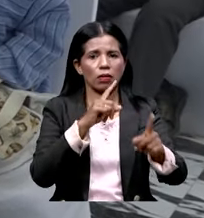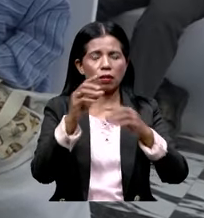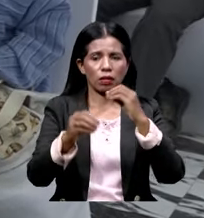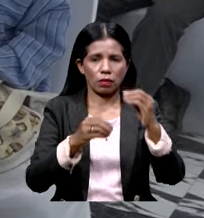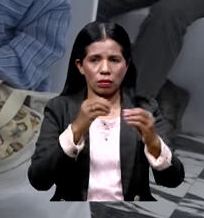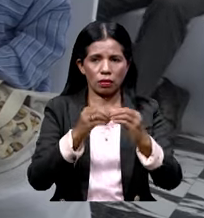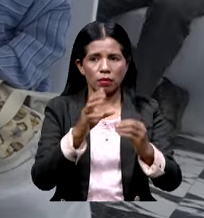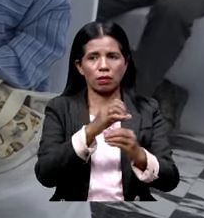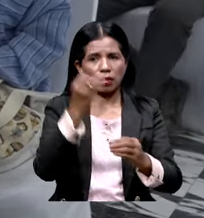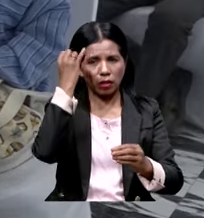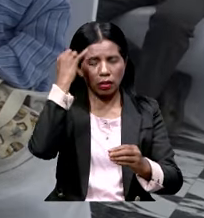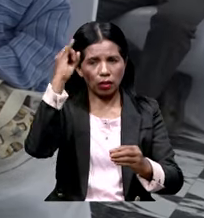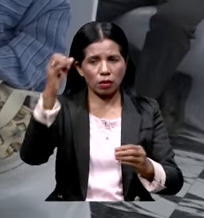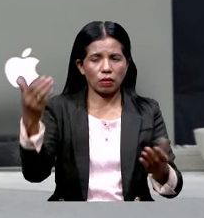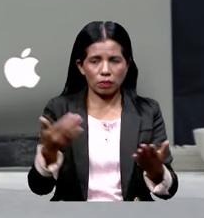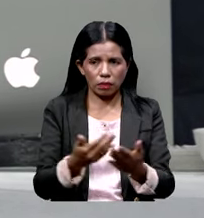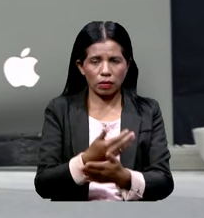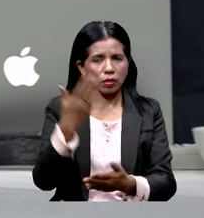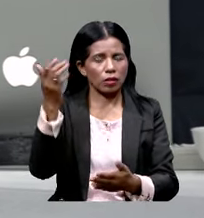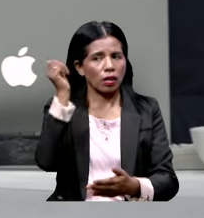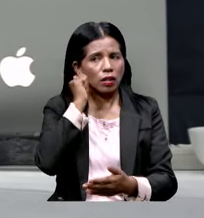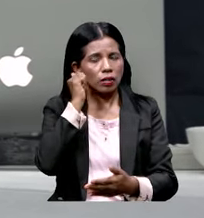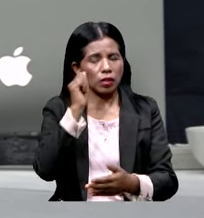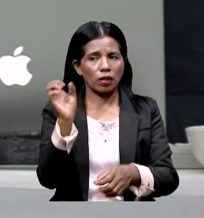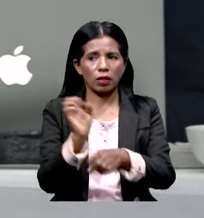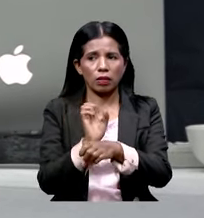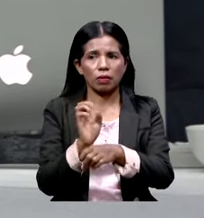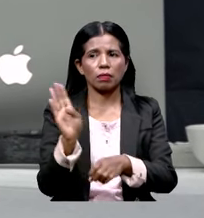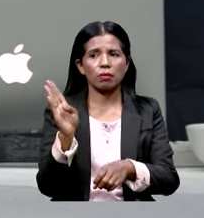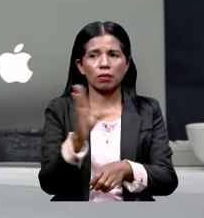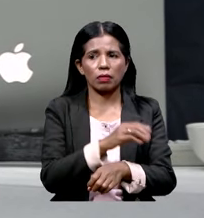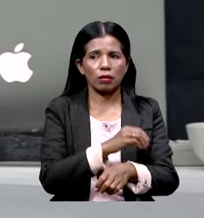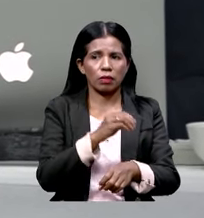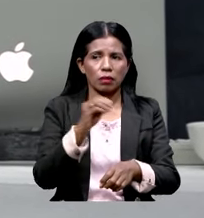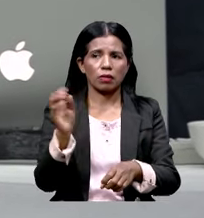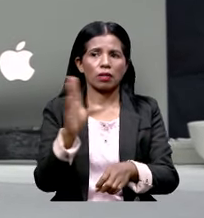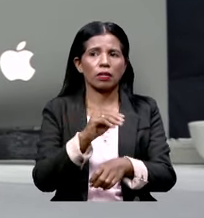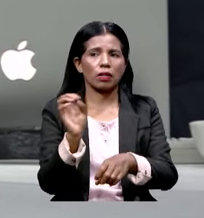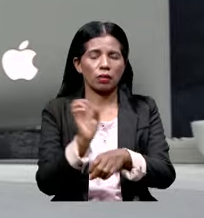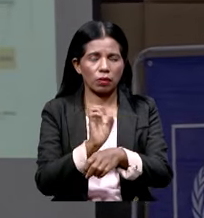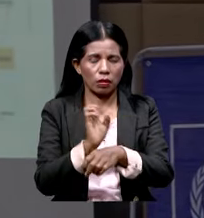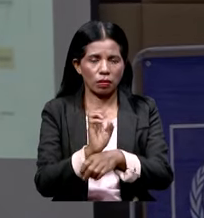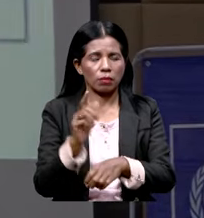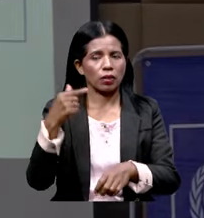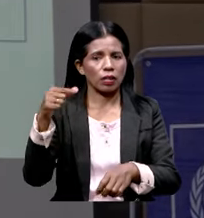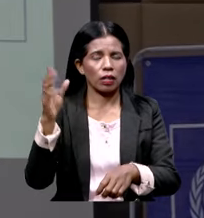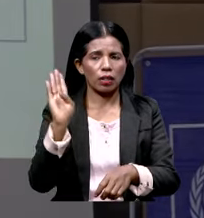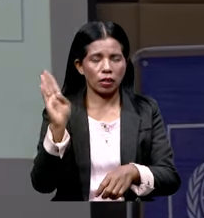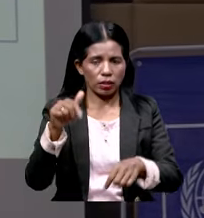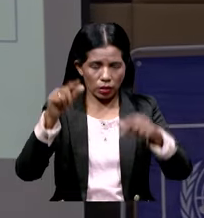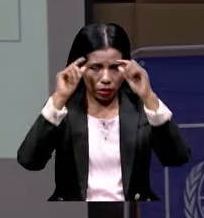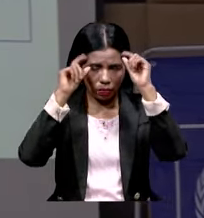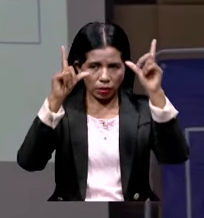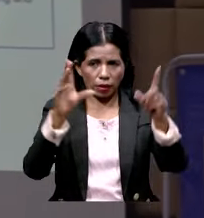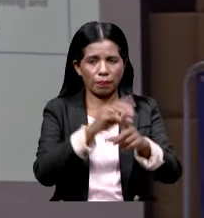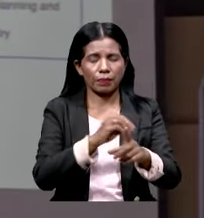ba ideia inovativo iha ASEAN Ekonomia azul ASEANian no ekonomia azul ya Timor Leste. Antes ne ya lorong sang